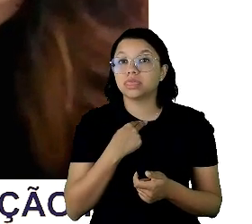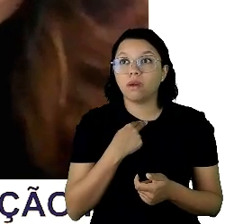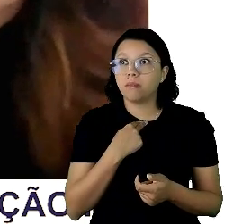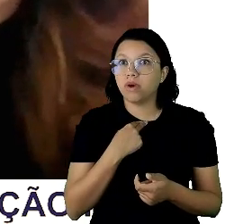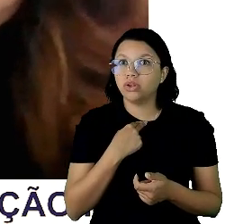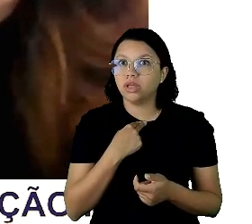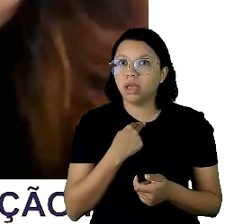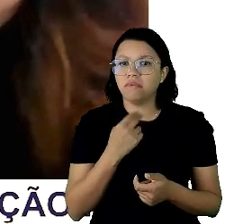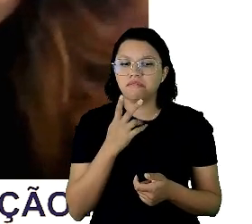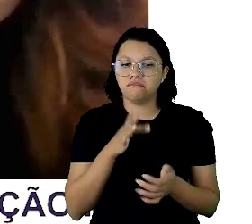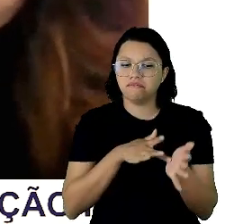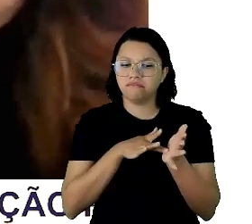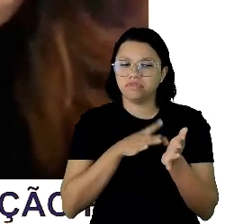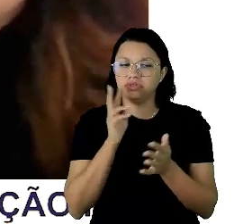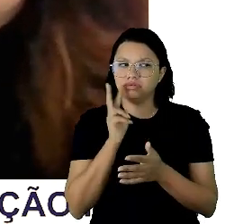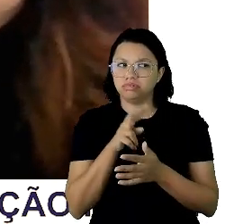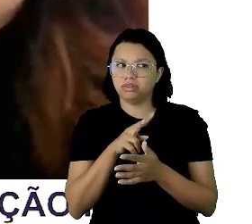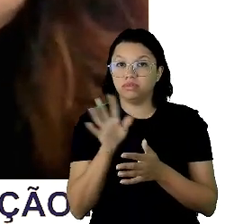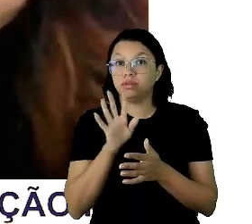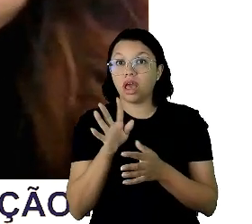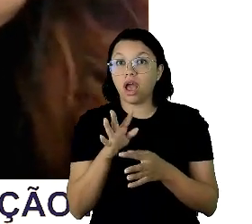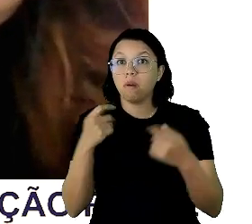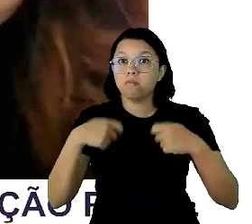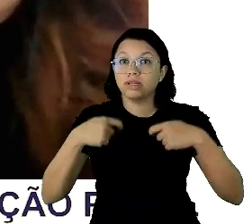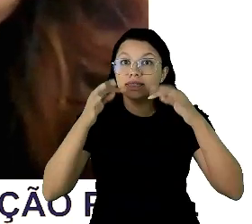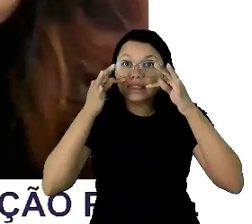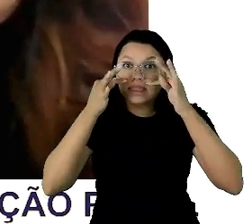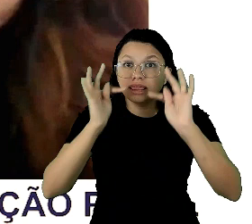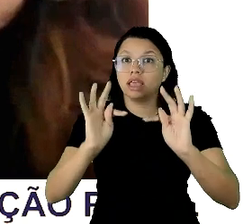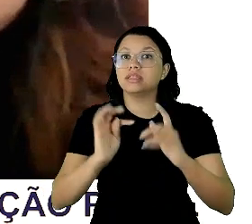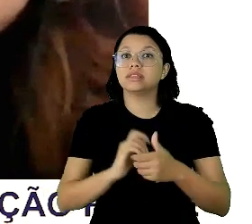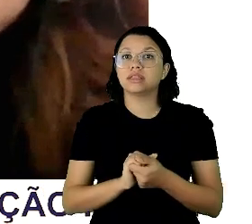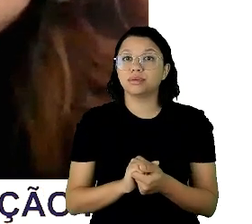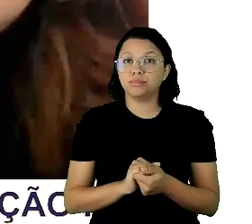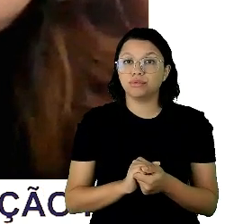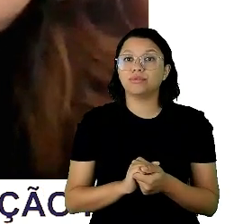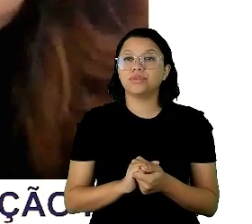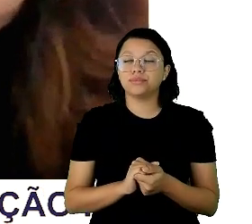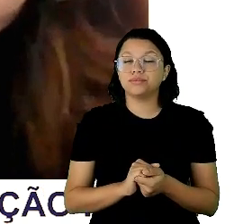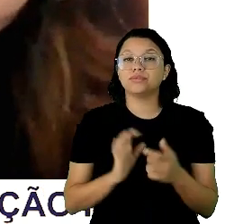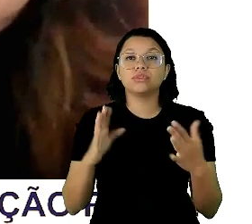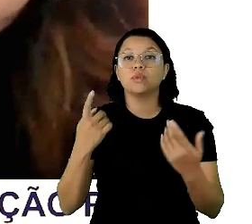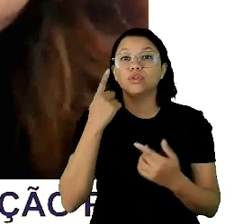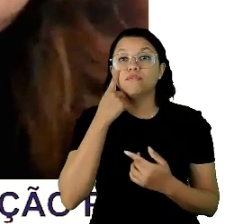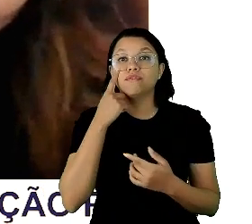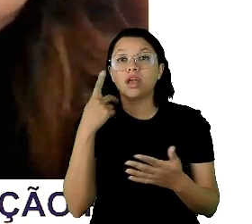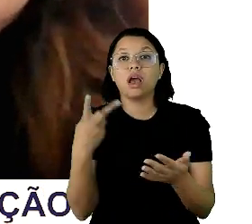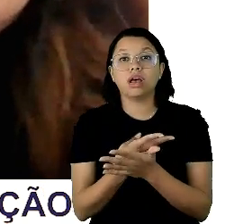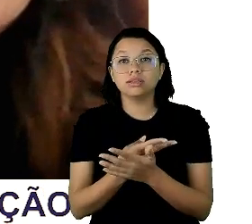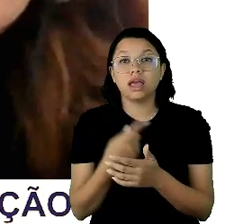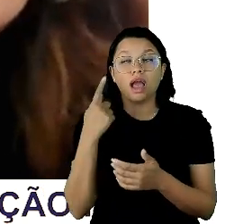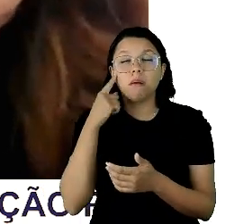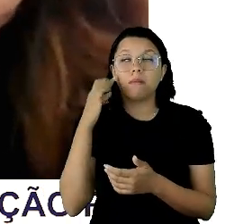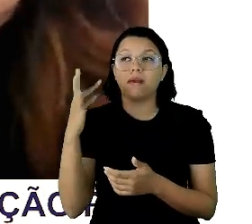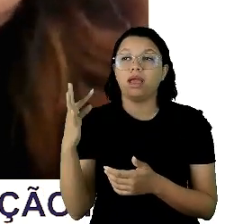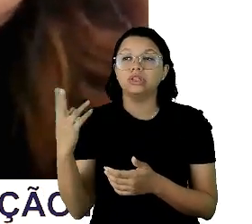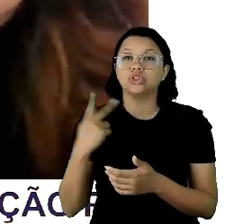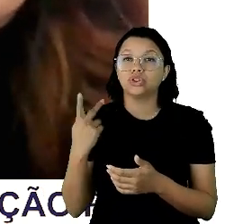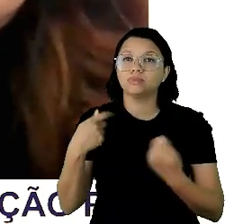né? vemos uma situação dessa ocorrendo, eu penso que nós devemos filmar, nós